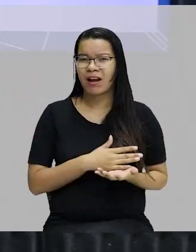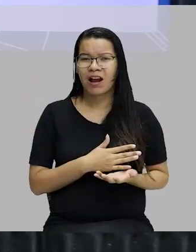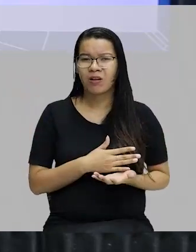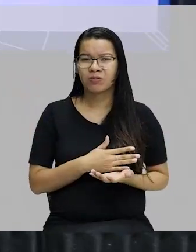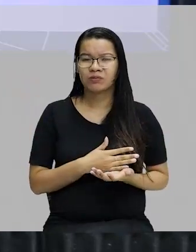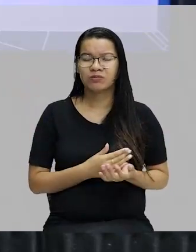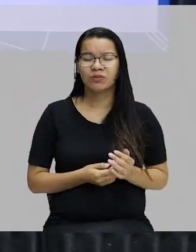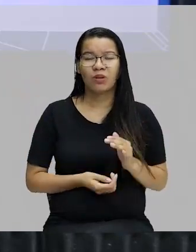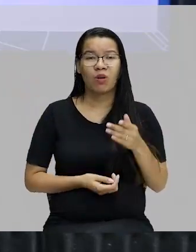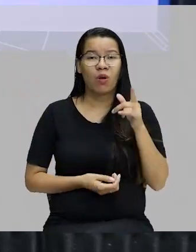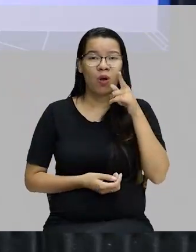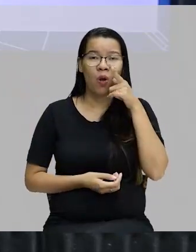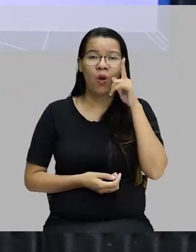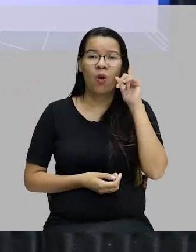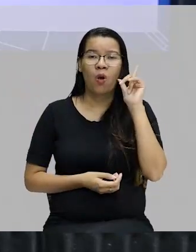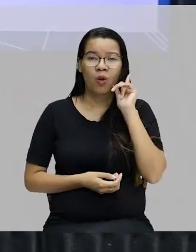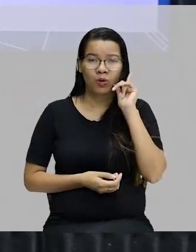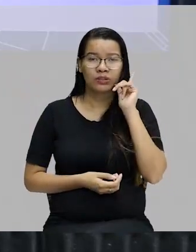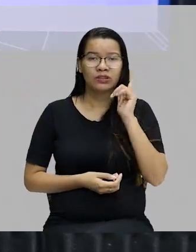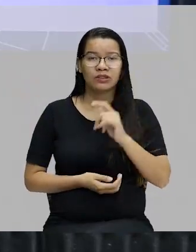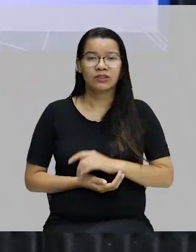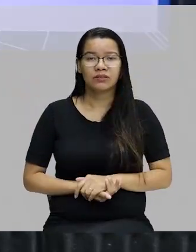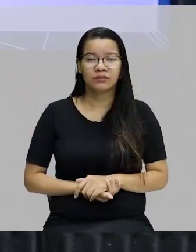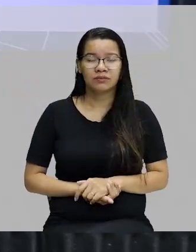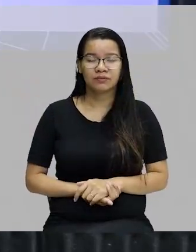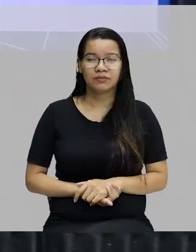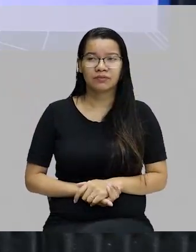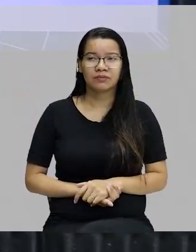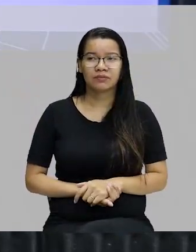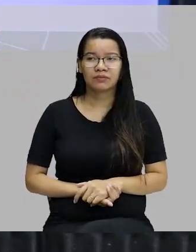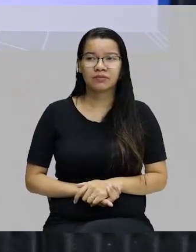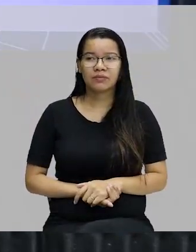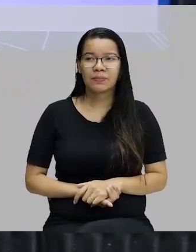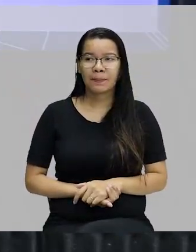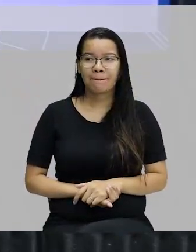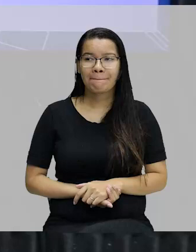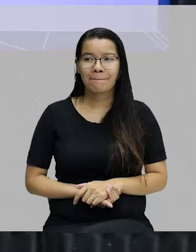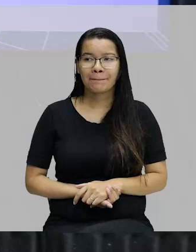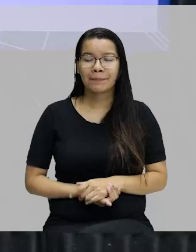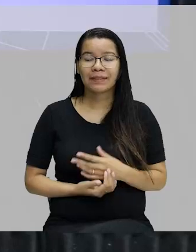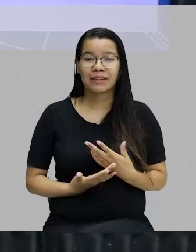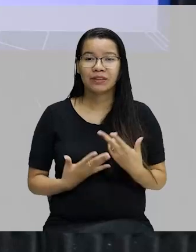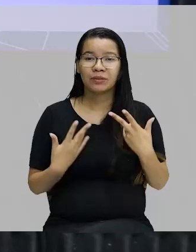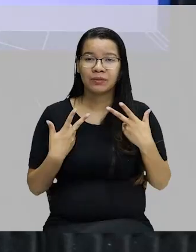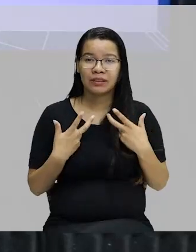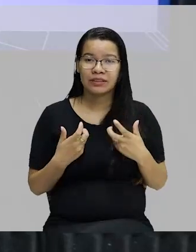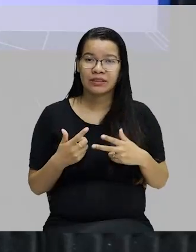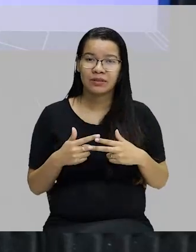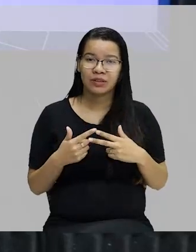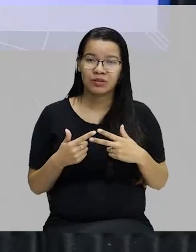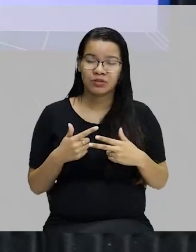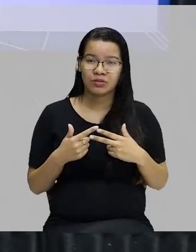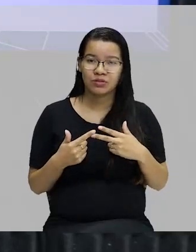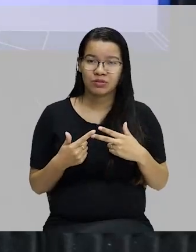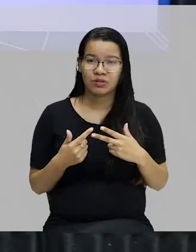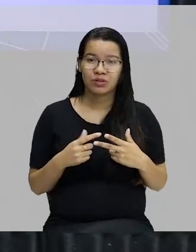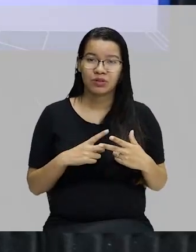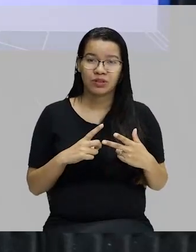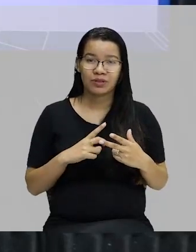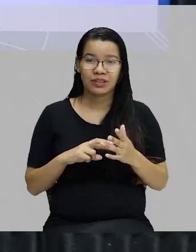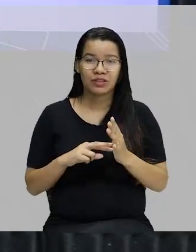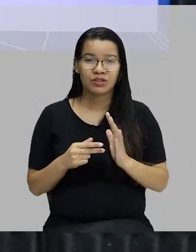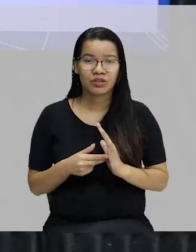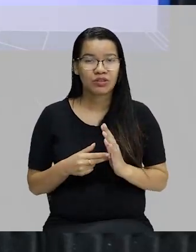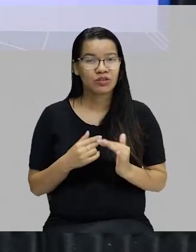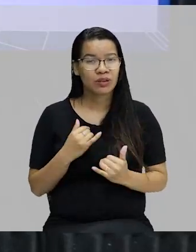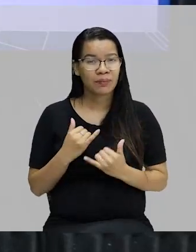mal ontem, ou terrivelmente errado ontem. Tá? Então, percebam que nos dois casos, eu tenho um sentido